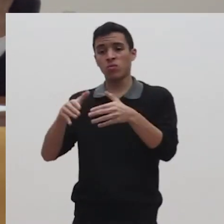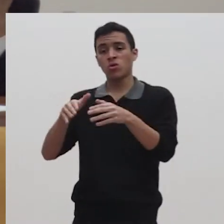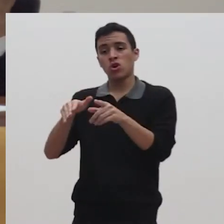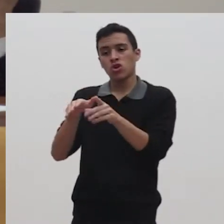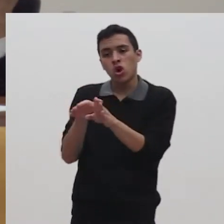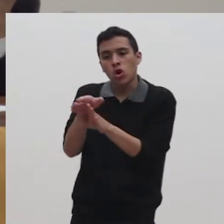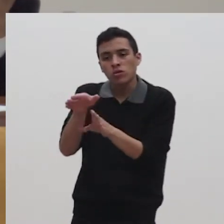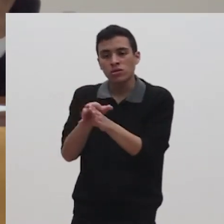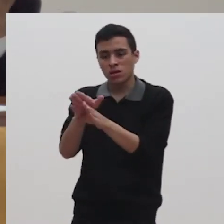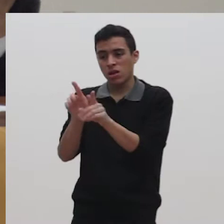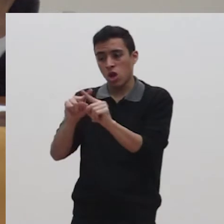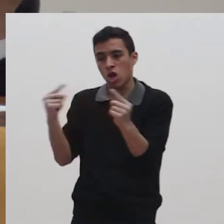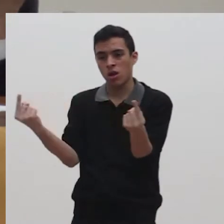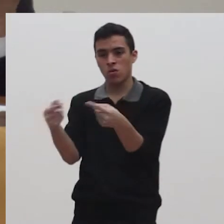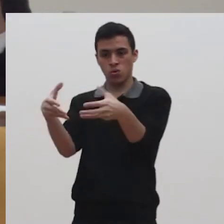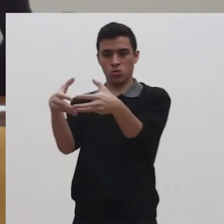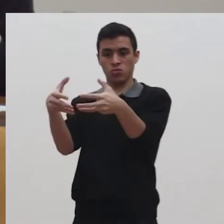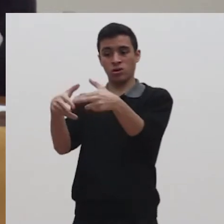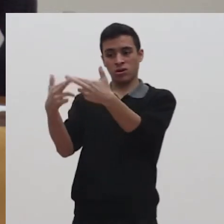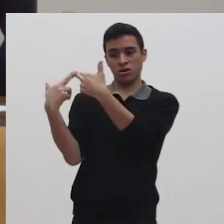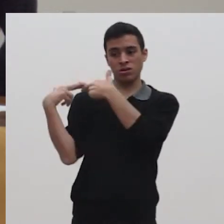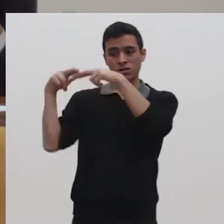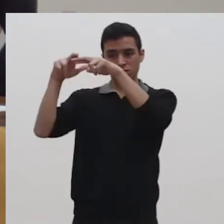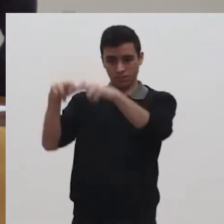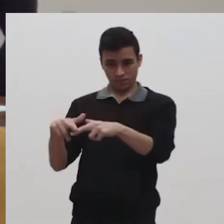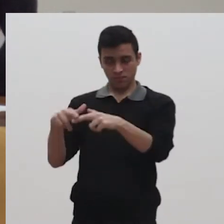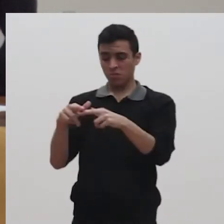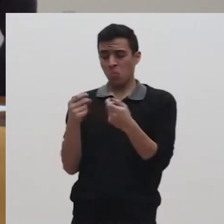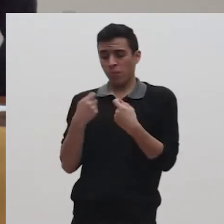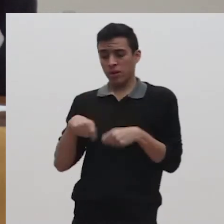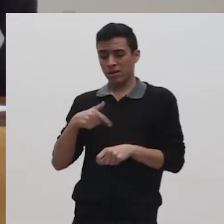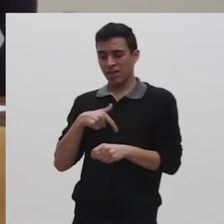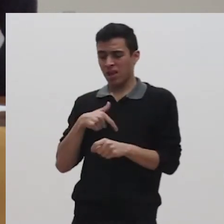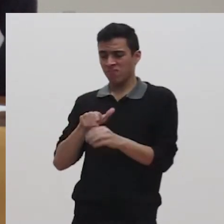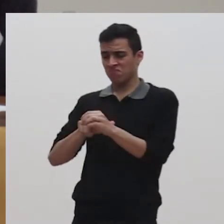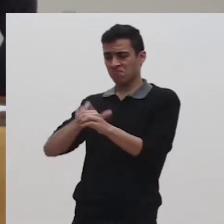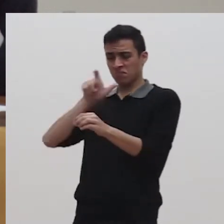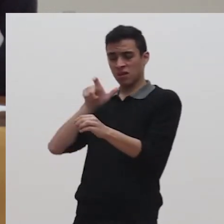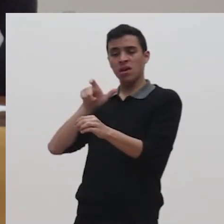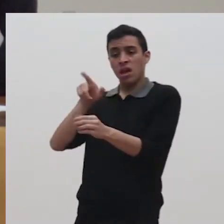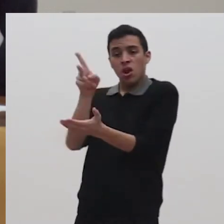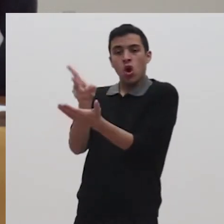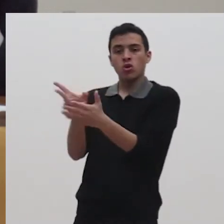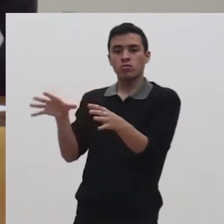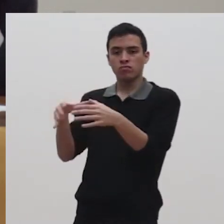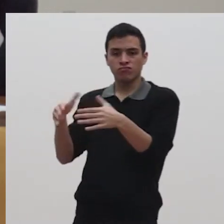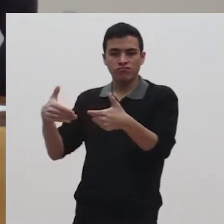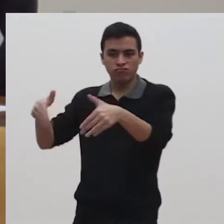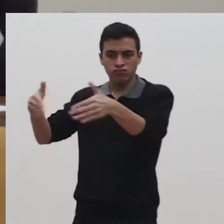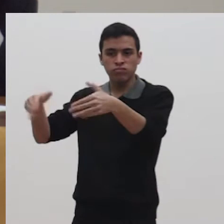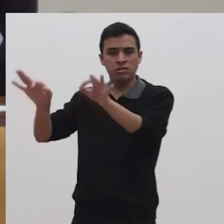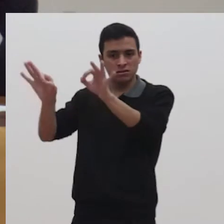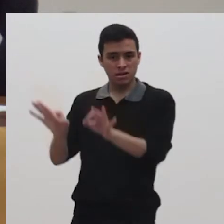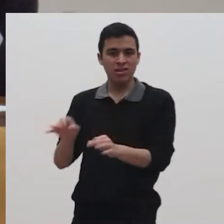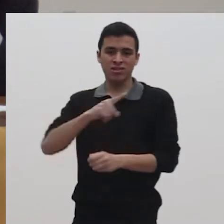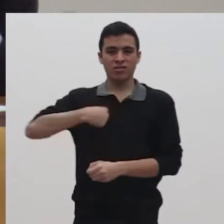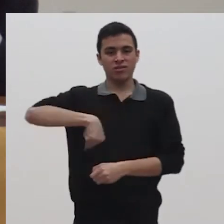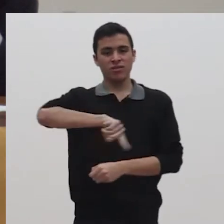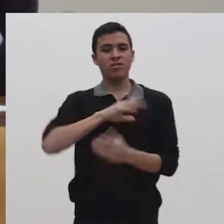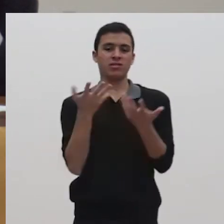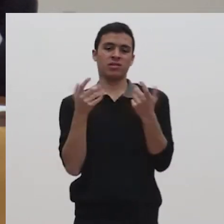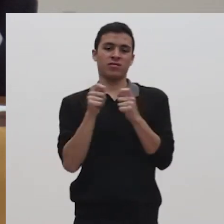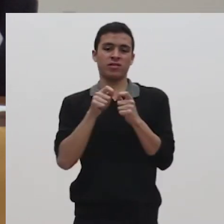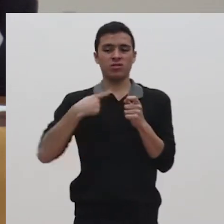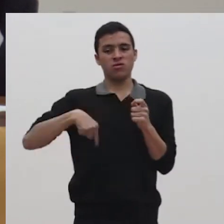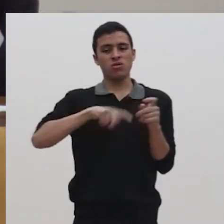tenho muito orgulho disso, porque ela independe de mim. A hora que eu sair, ela vai estar lá consolidada. É isso que nós queremos fazer na